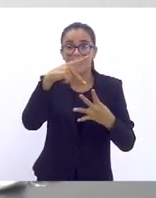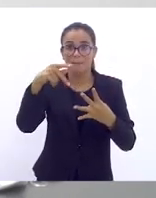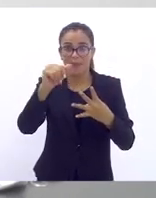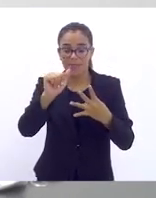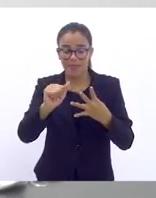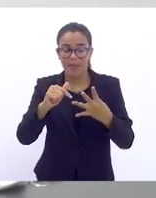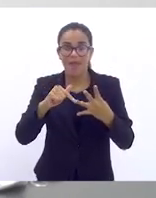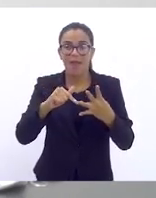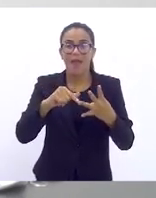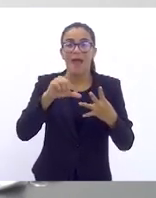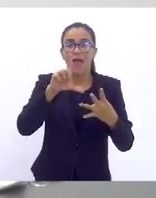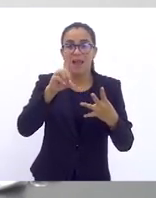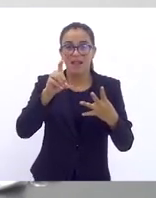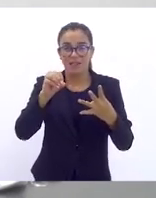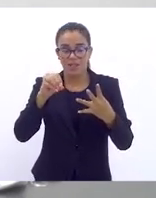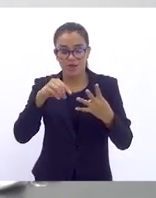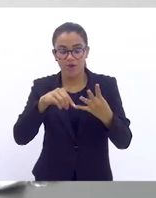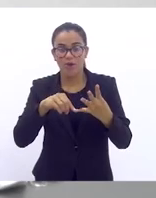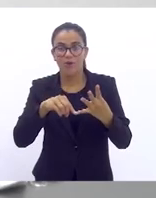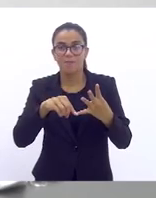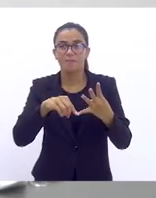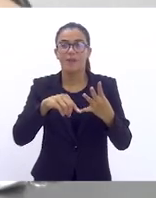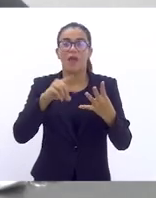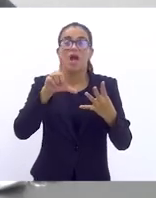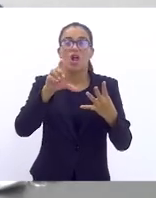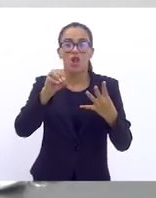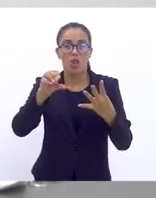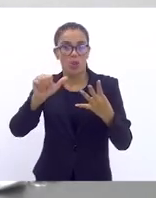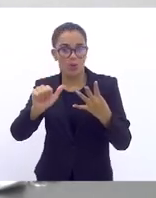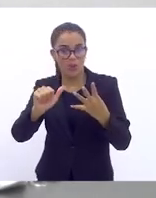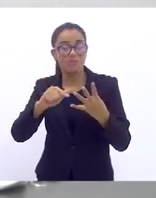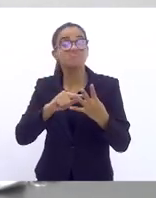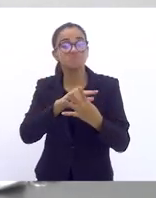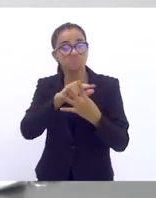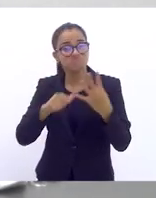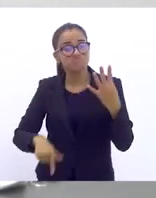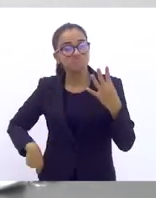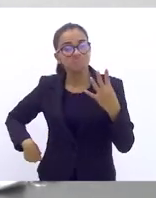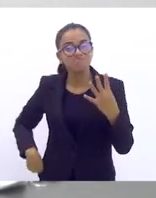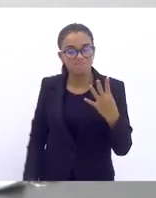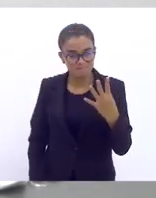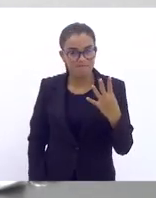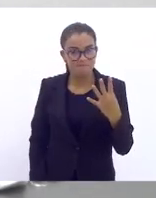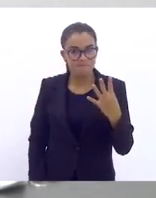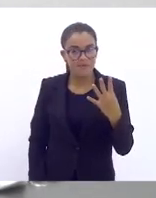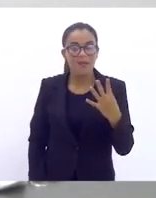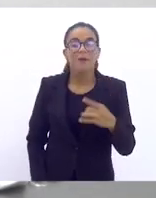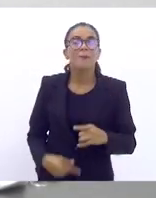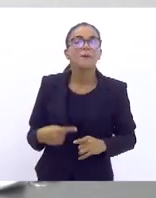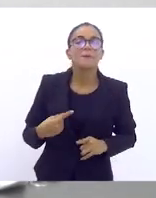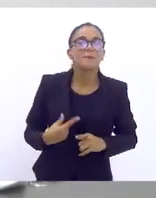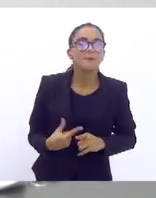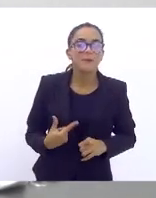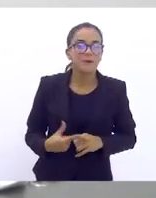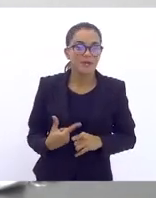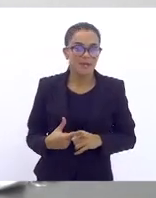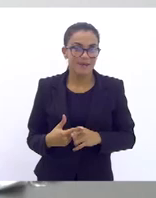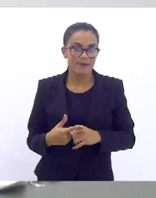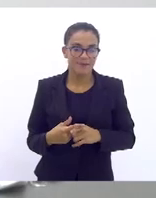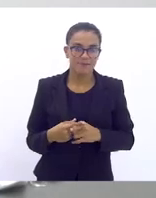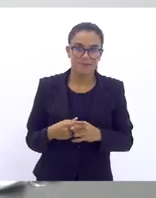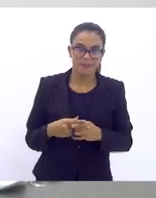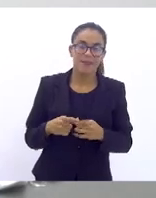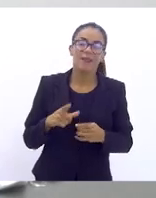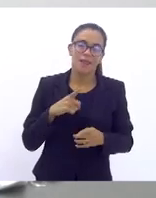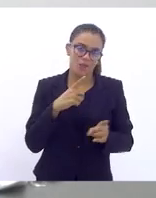a LDO e a Lua porque uma um dos graves